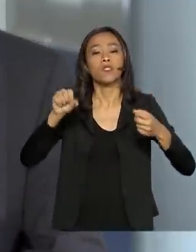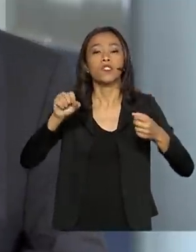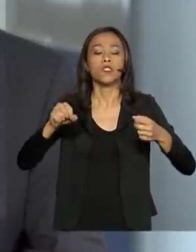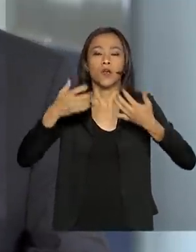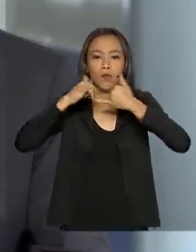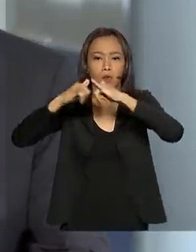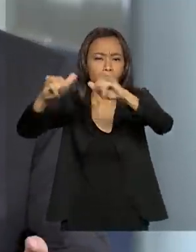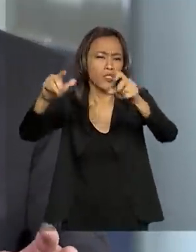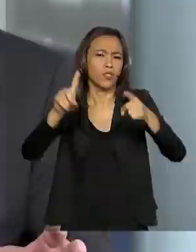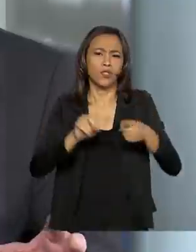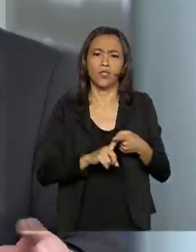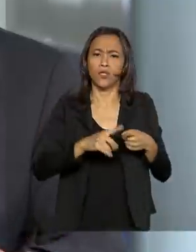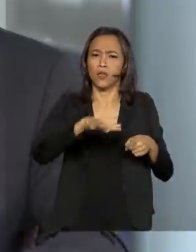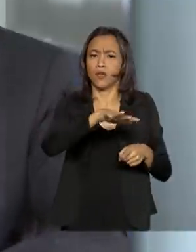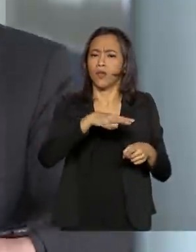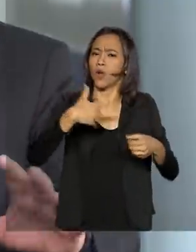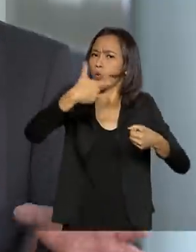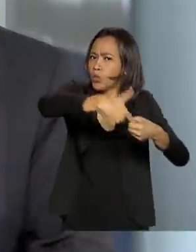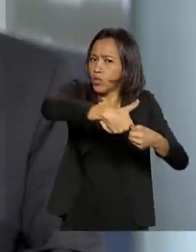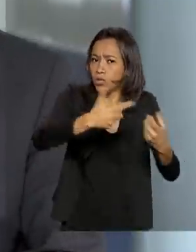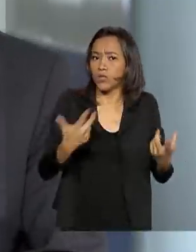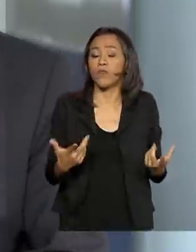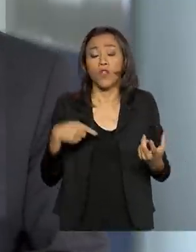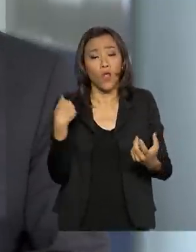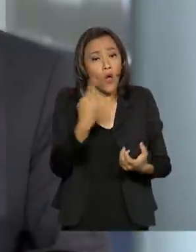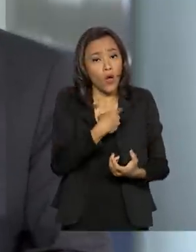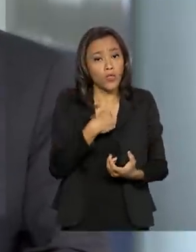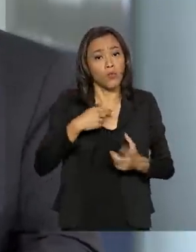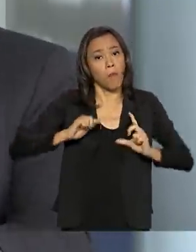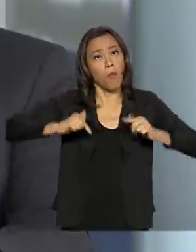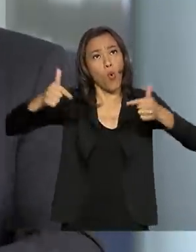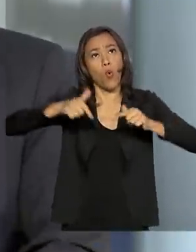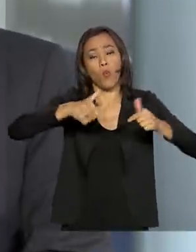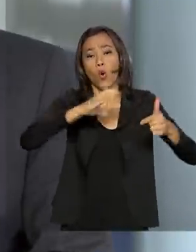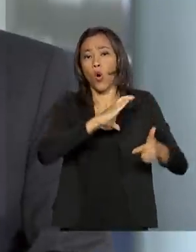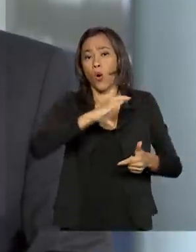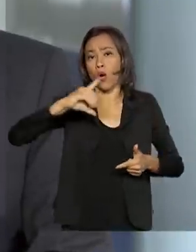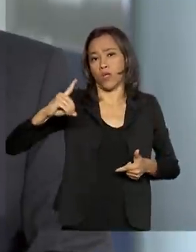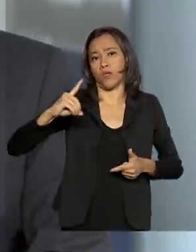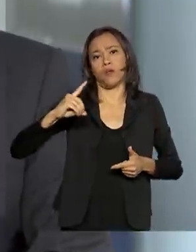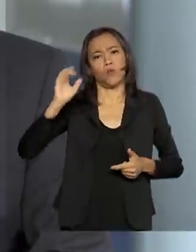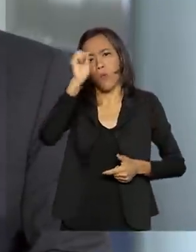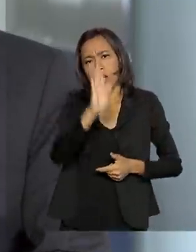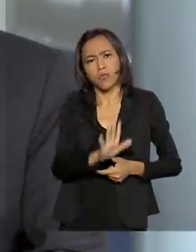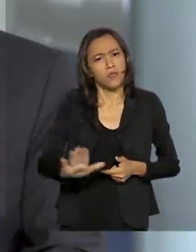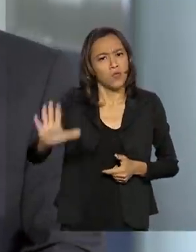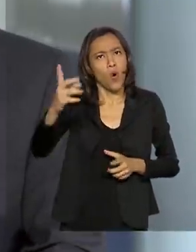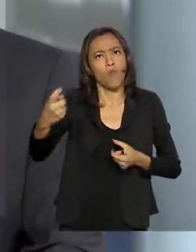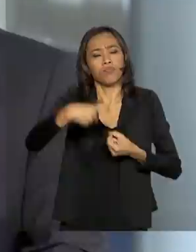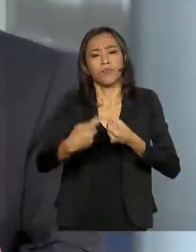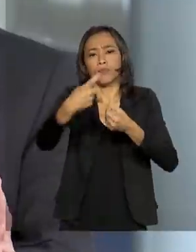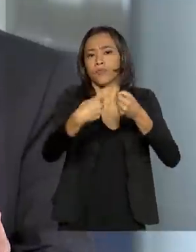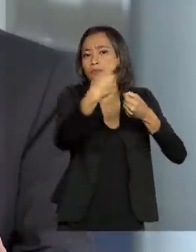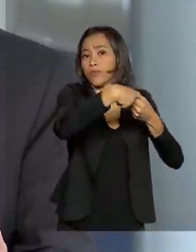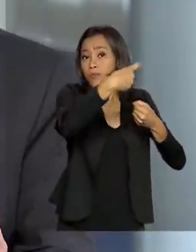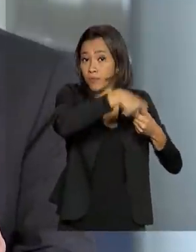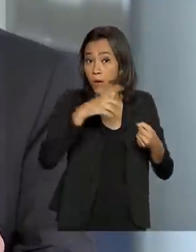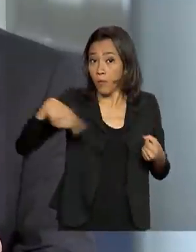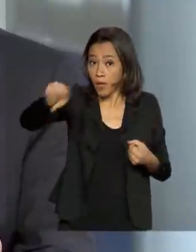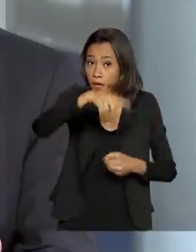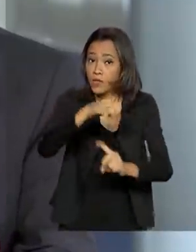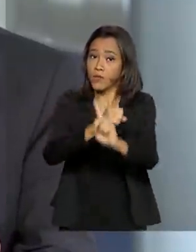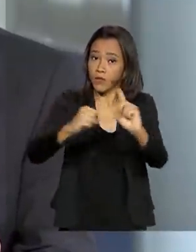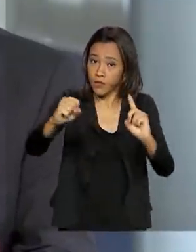ou seja, nós estamos numa ação coordenada com o Brasil todo para que a sociedade receba os